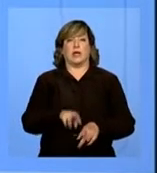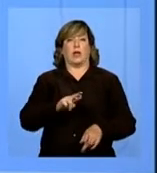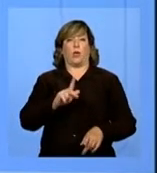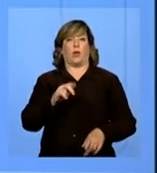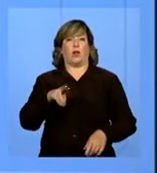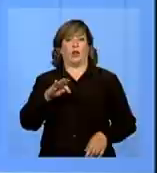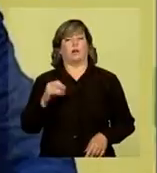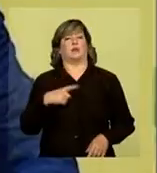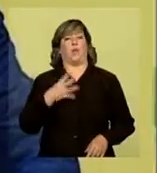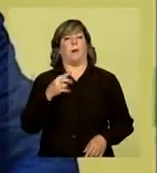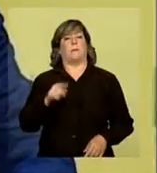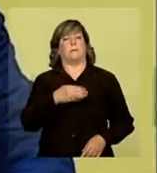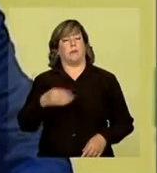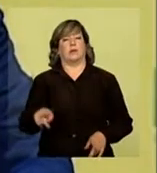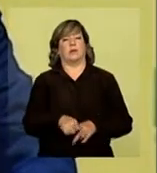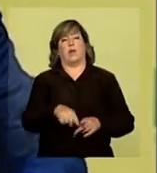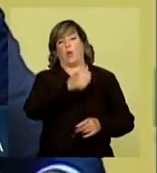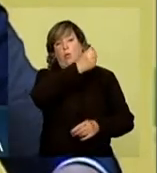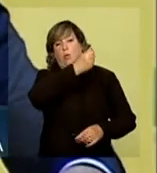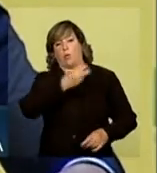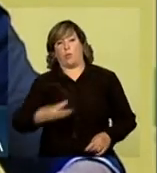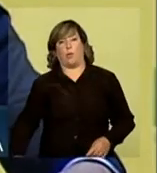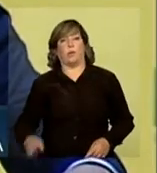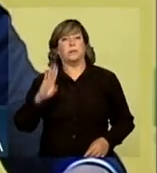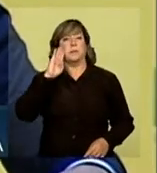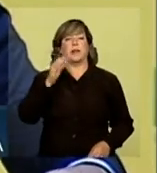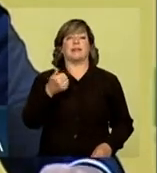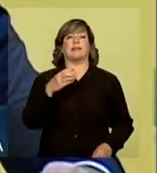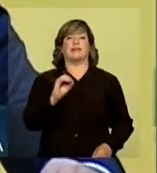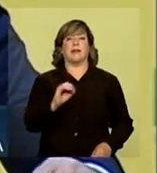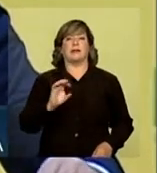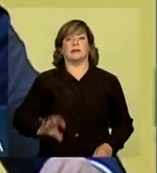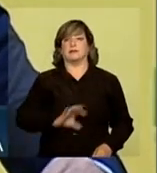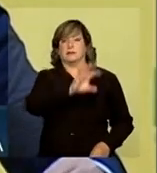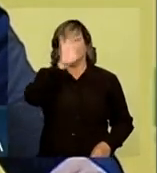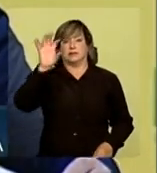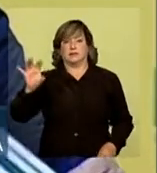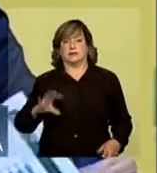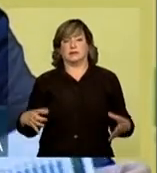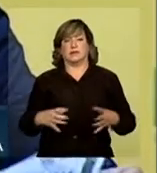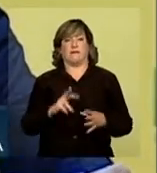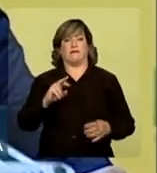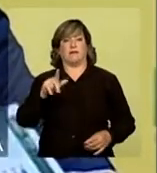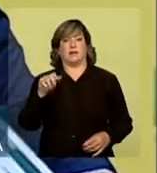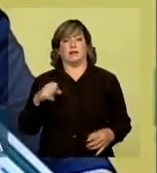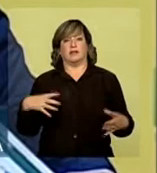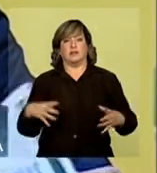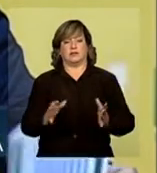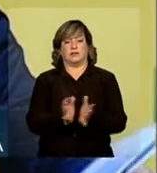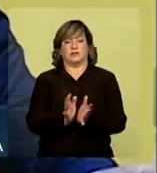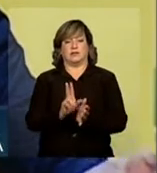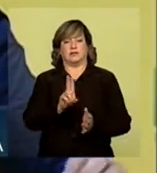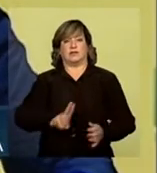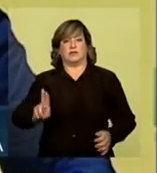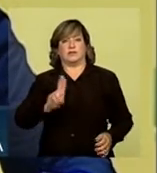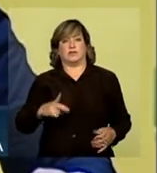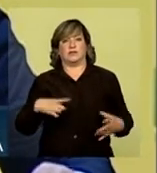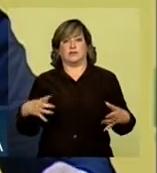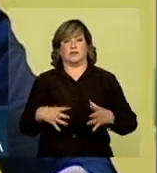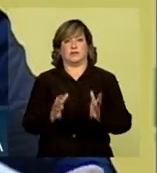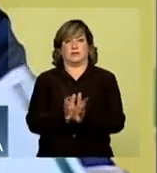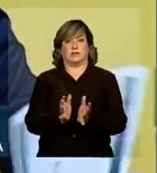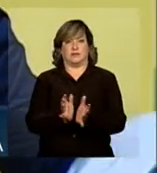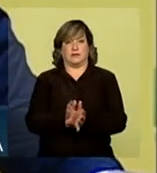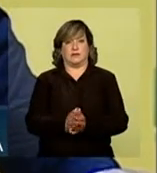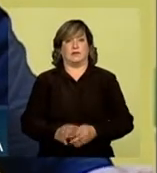4.309 Então essas são as 10 top 10 aqui em termos de oferta de vagas das Federais e